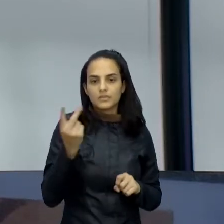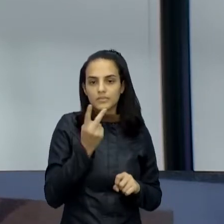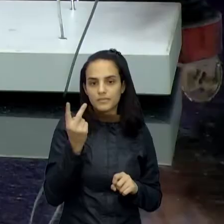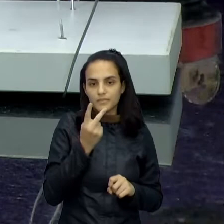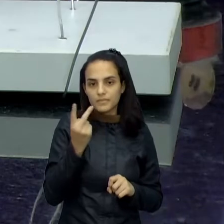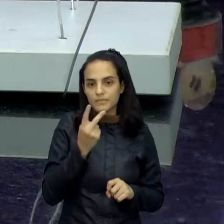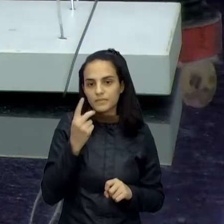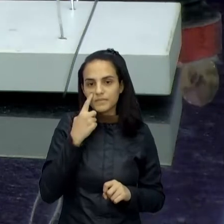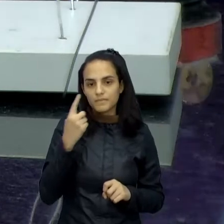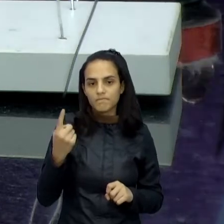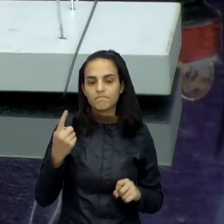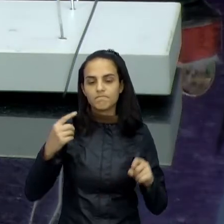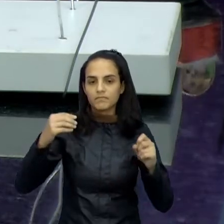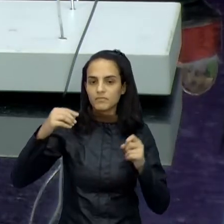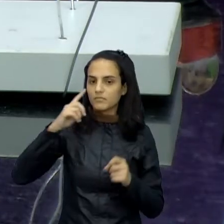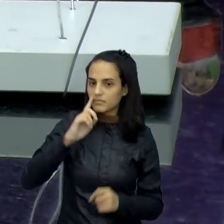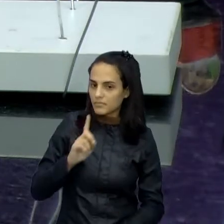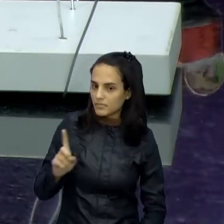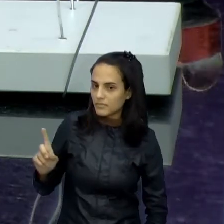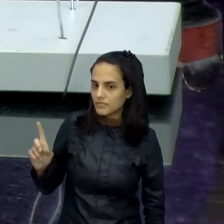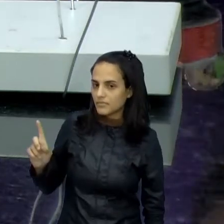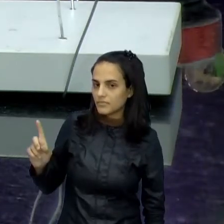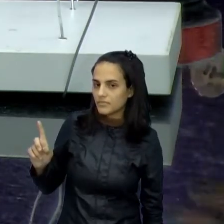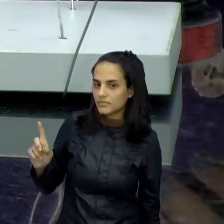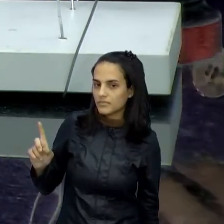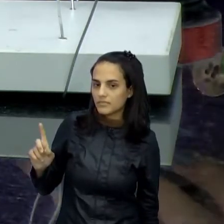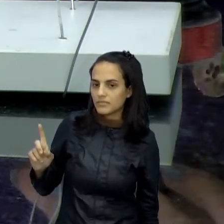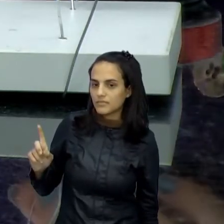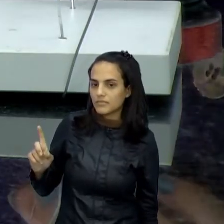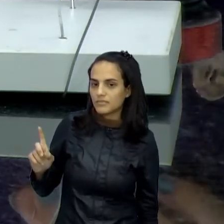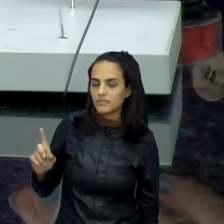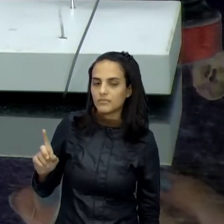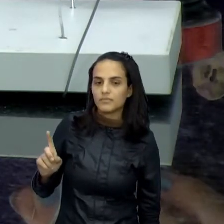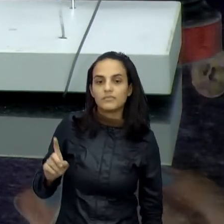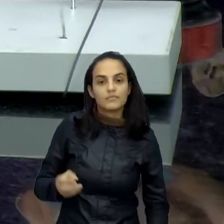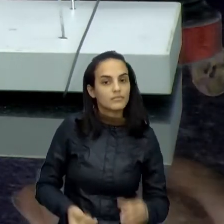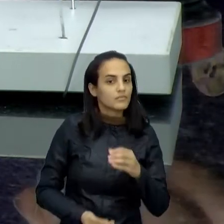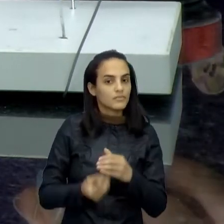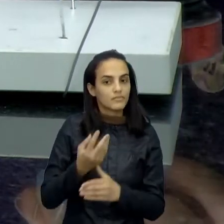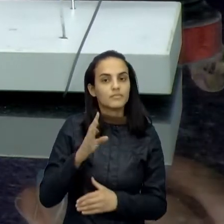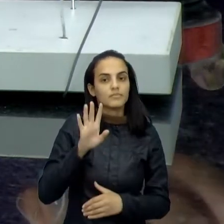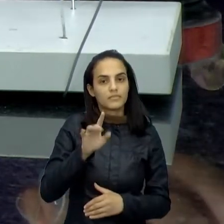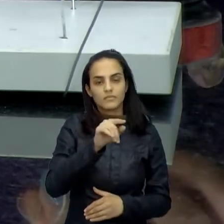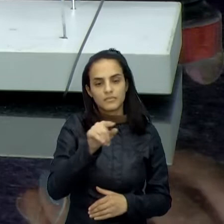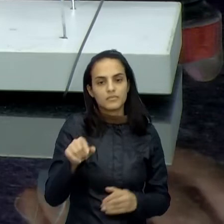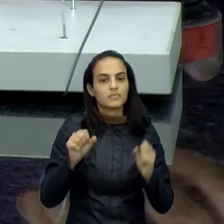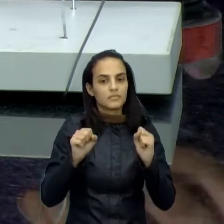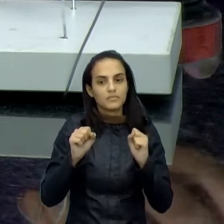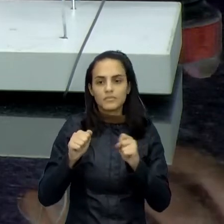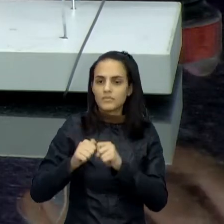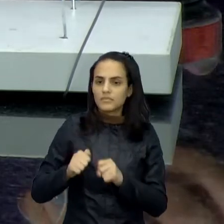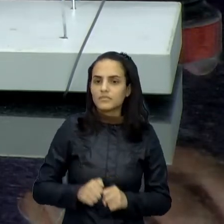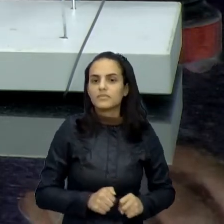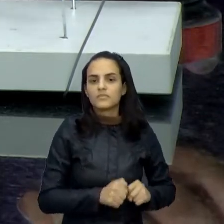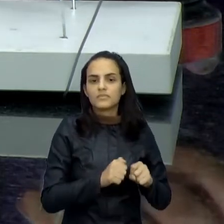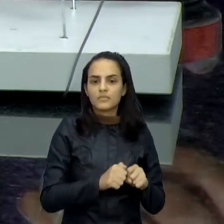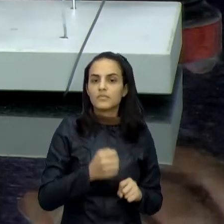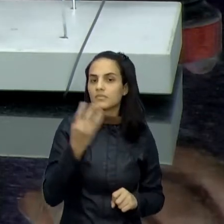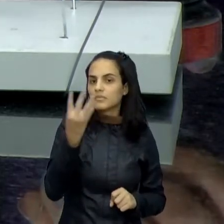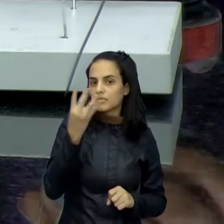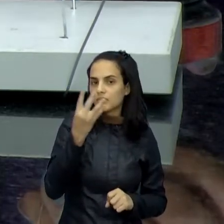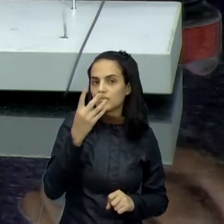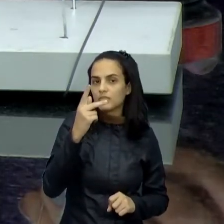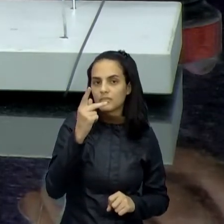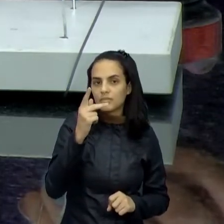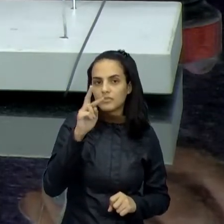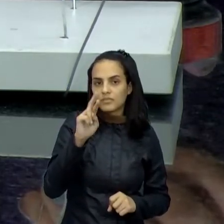cada lado e coloquei esses arames aqui. Fiz essa construção. Mas vocês podem fazer com pregos. Coloca 4 pregos aqui,